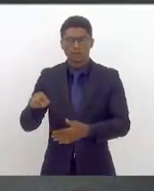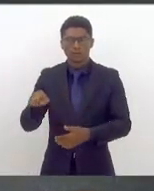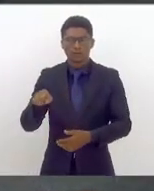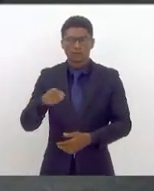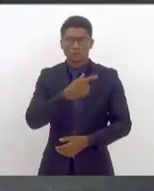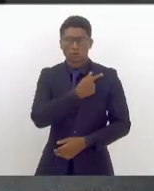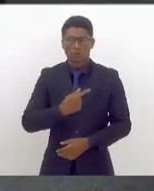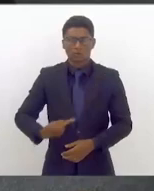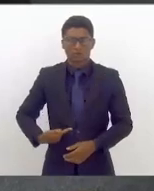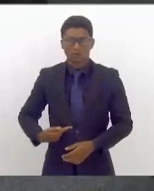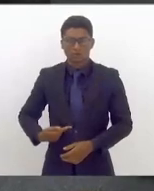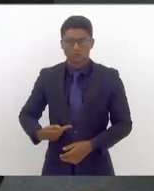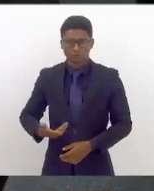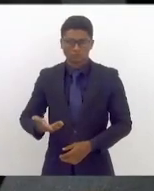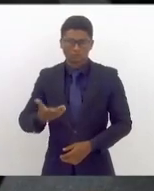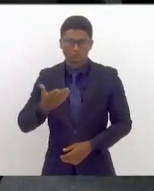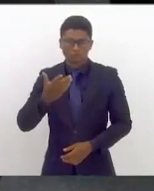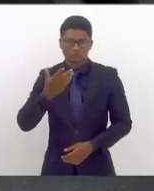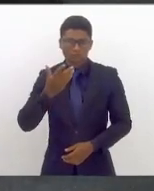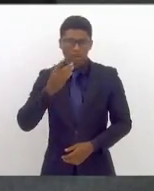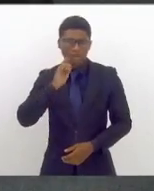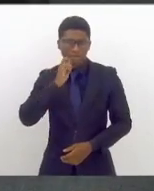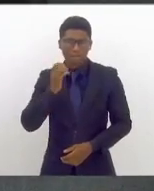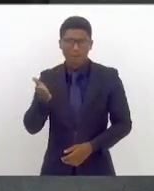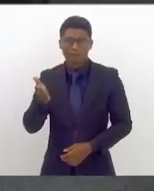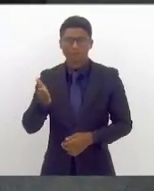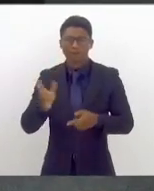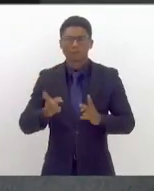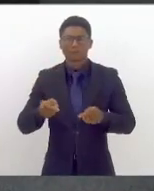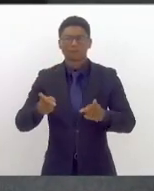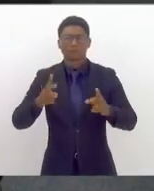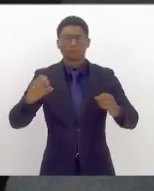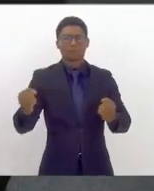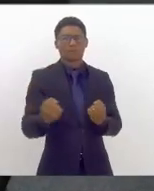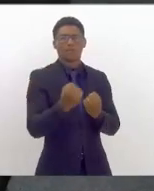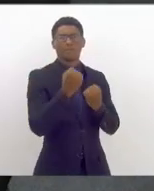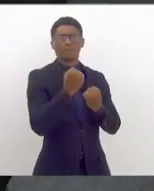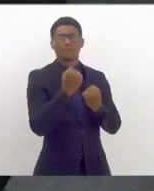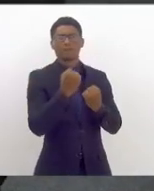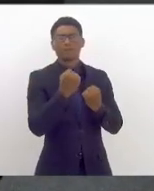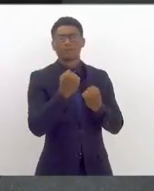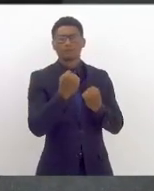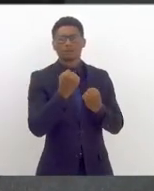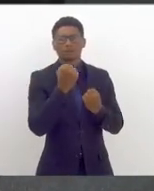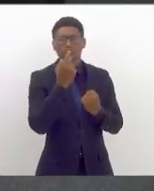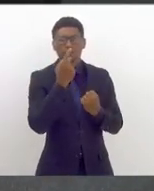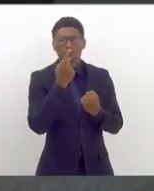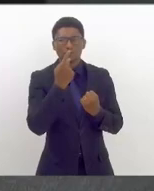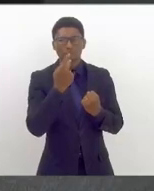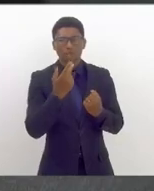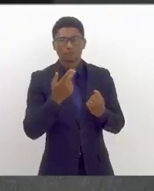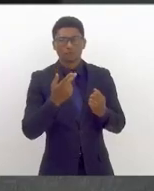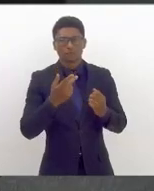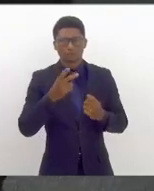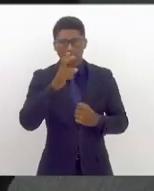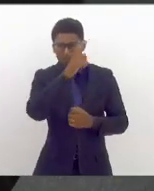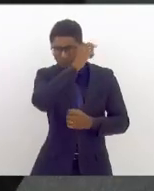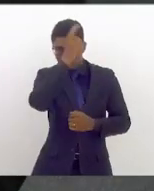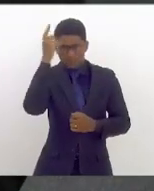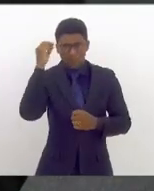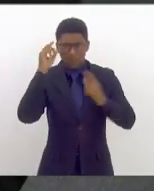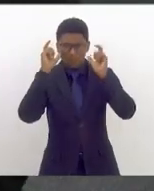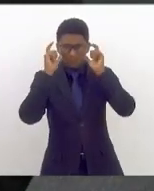eu vejo uma defesa incessante em tema Municipal E aí eu não sei se há interesse de propriamente da prefeitura nisso